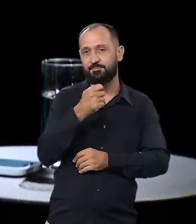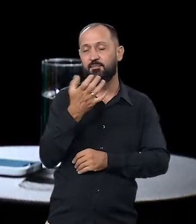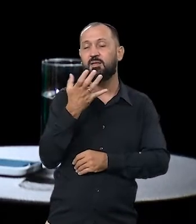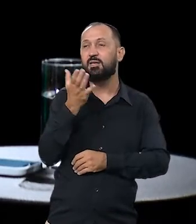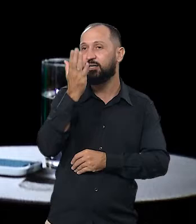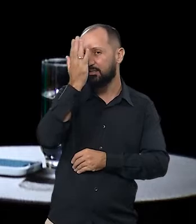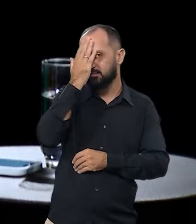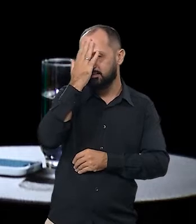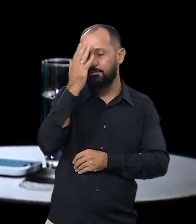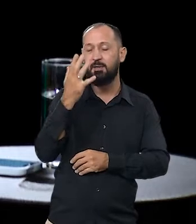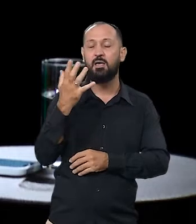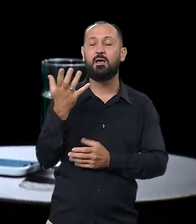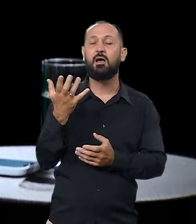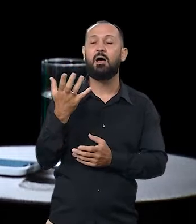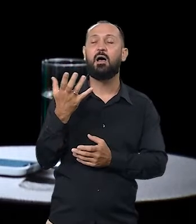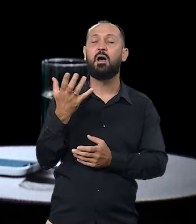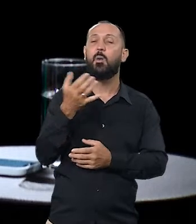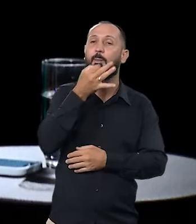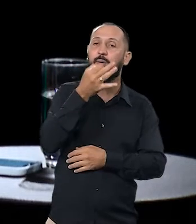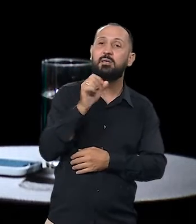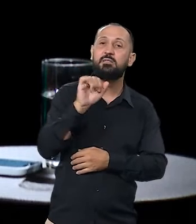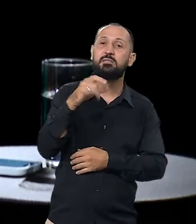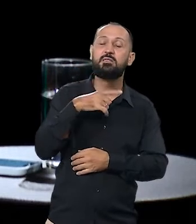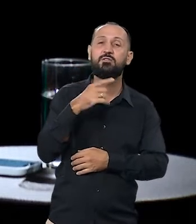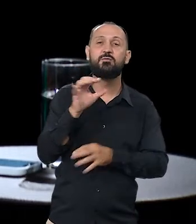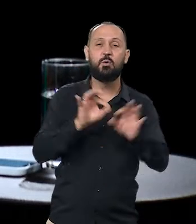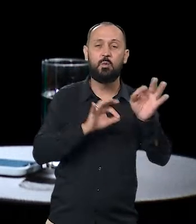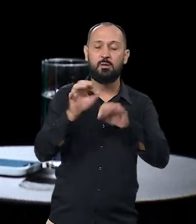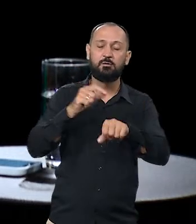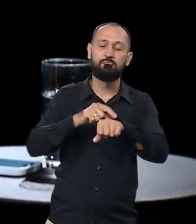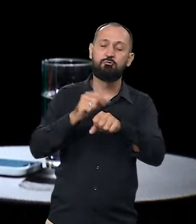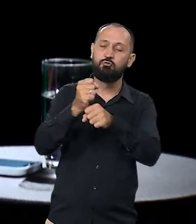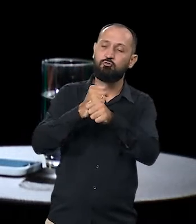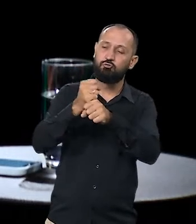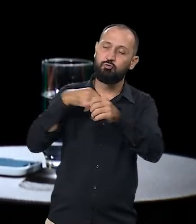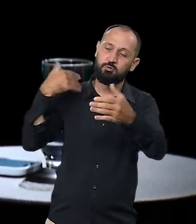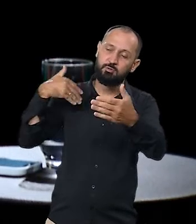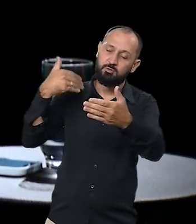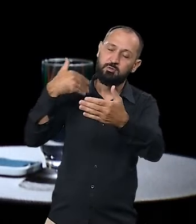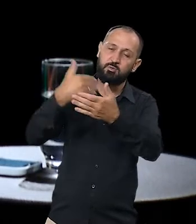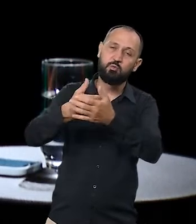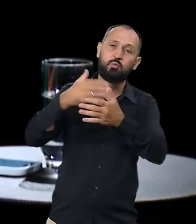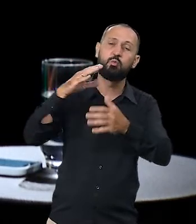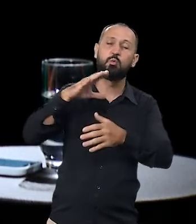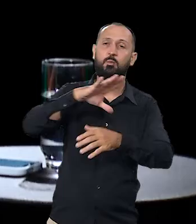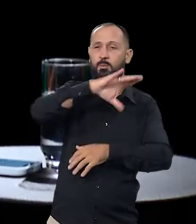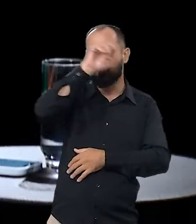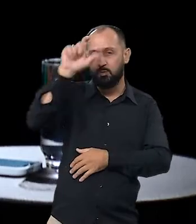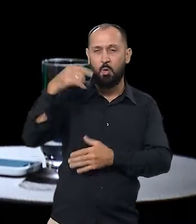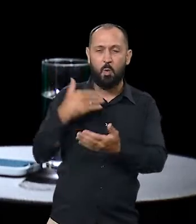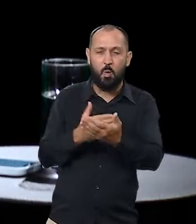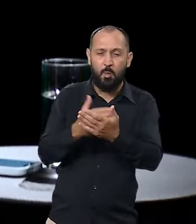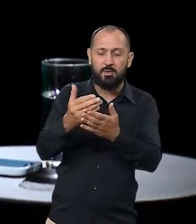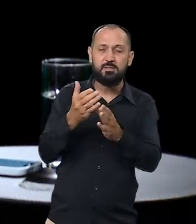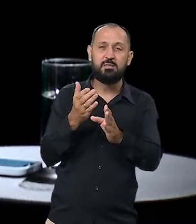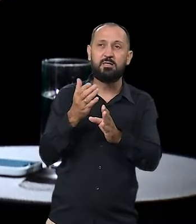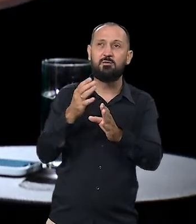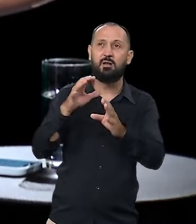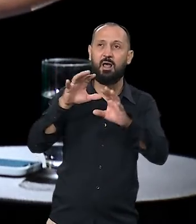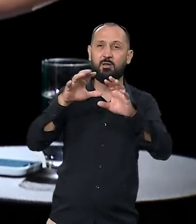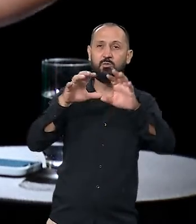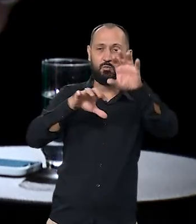nossa entrevista, eu gostaria de saber a impressão do senhor, que se a gente fosse traçar uma linha do tempo na história do Mato Grosso do Sul, vindo